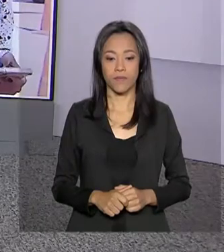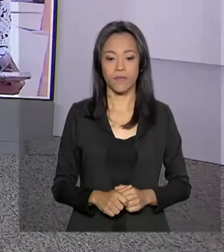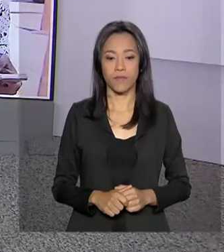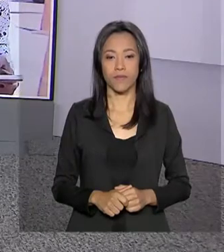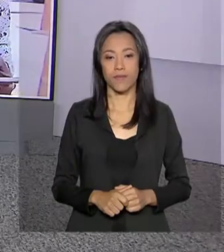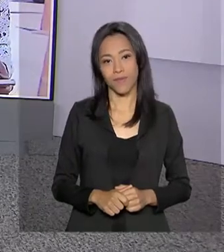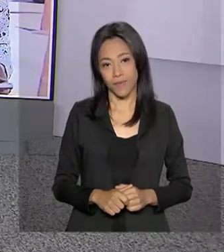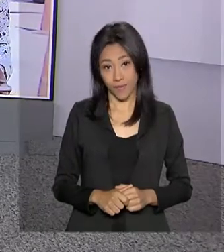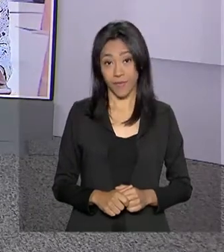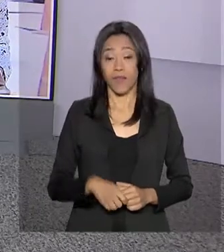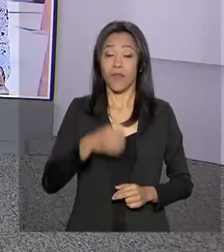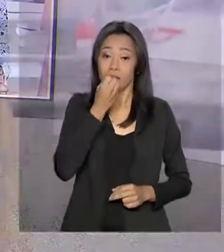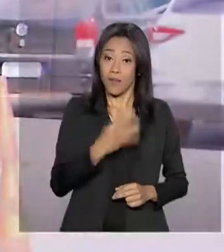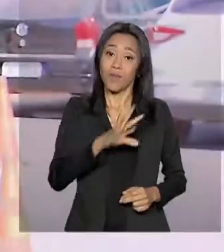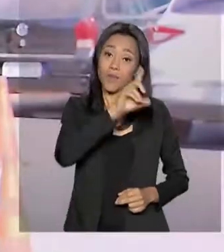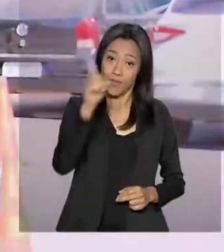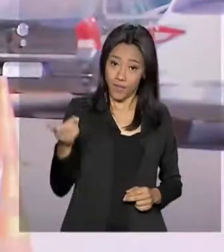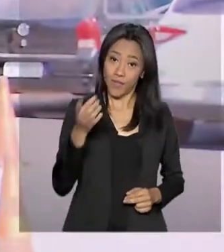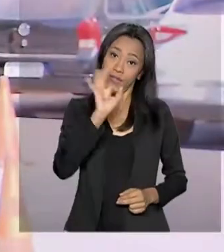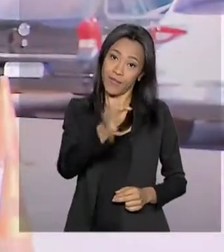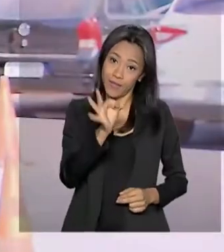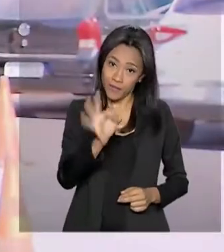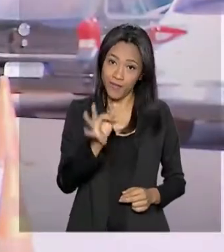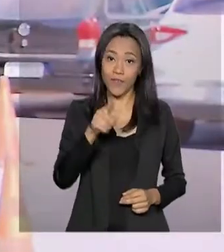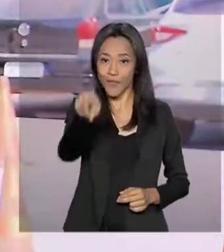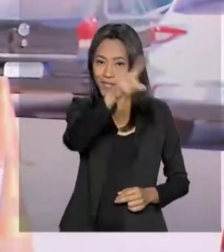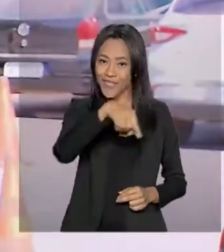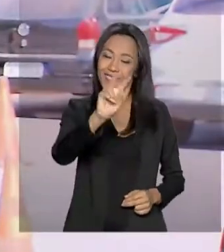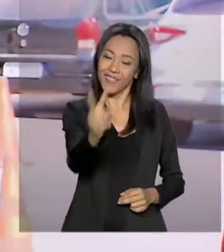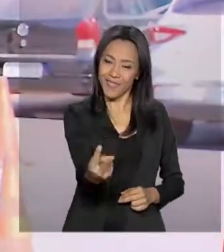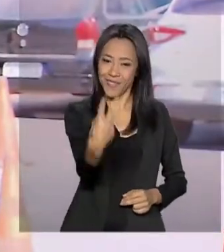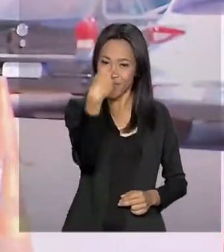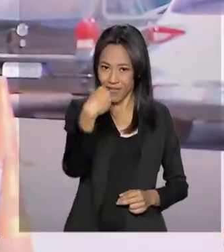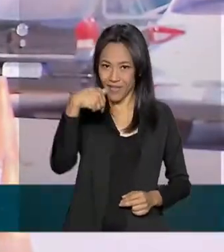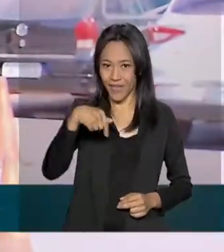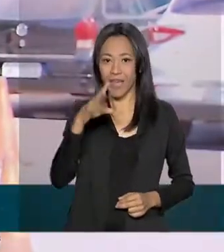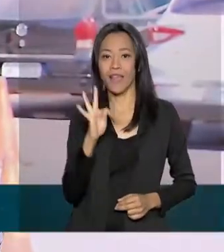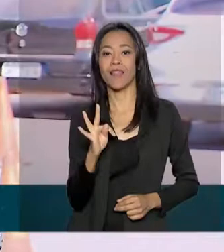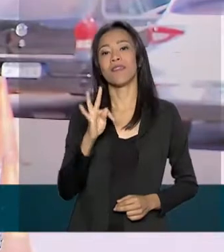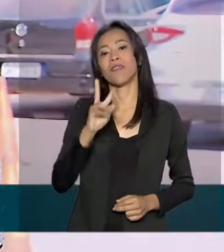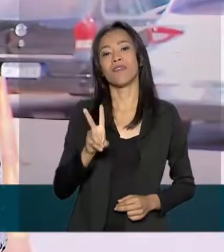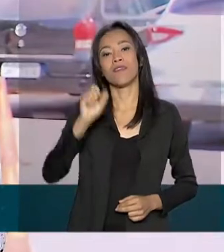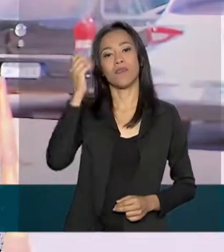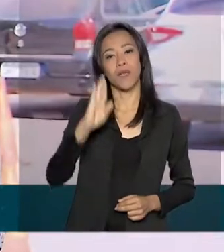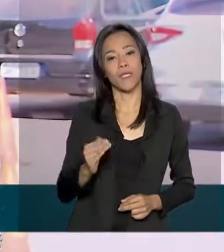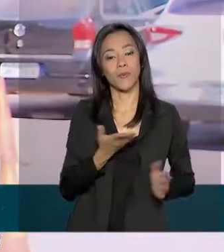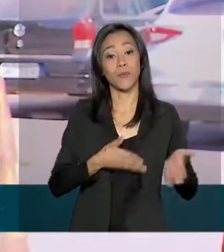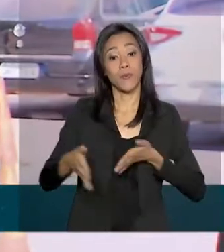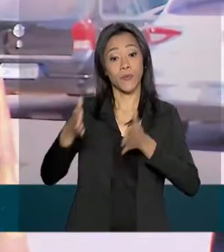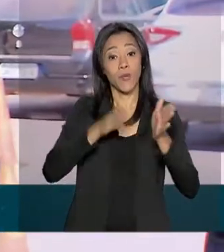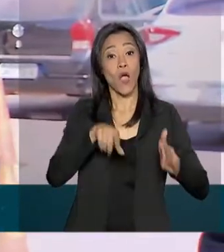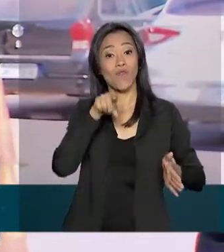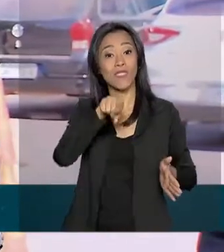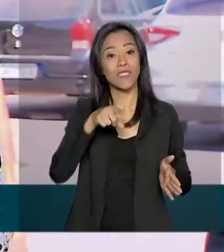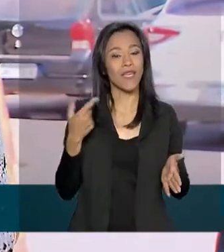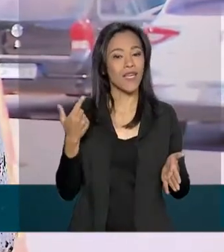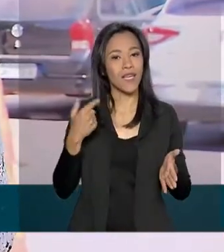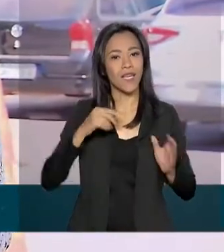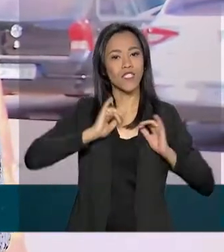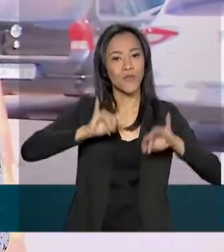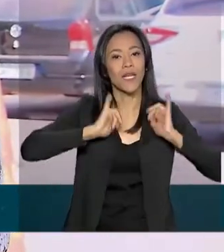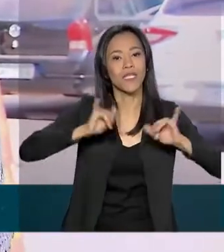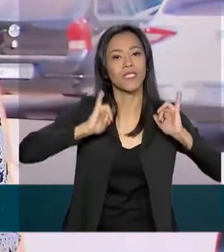olá carla bom dia pra você é isso mesmo o bom dia pra você que acompanha a tv brasil a campanha você no azul é uma oportunidade de